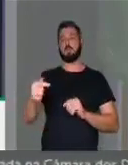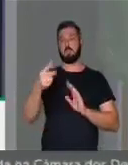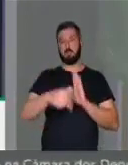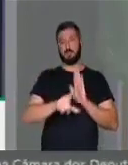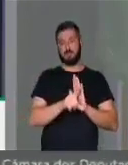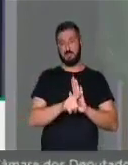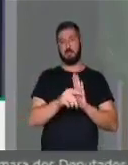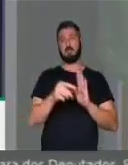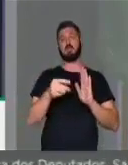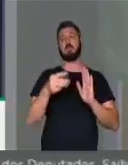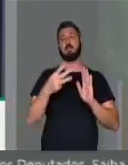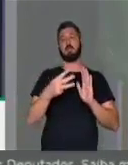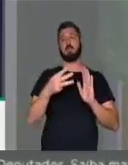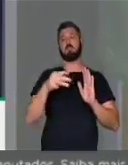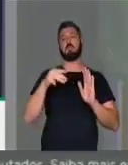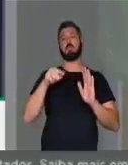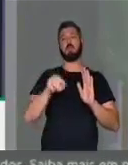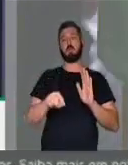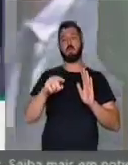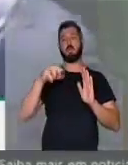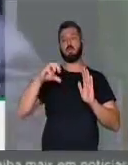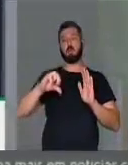3.387,